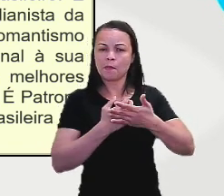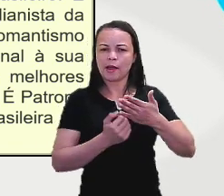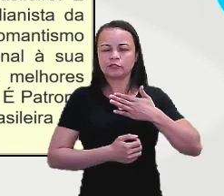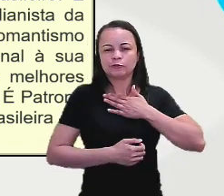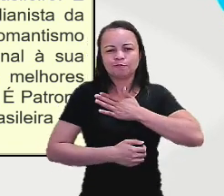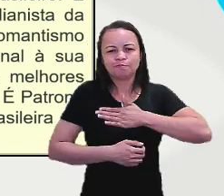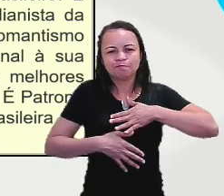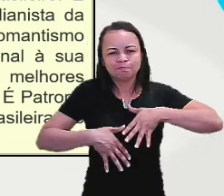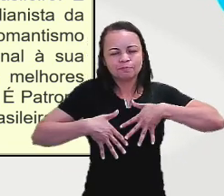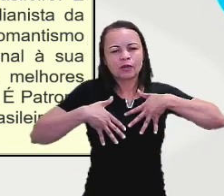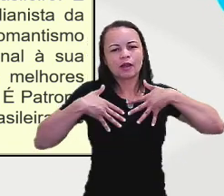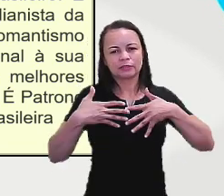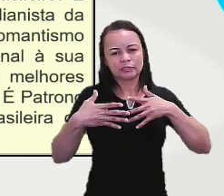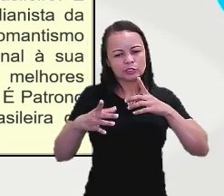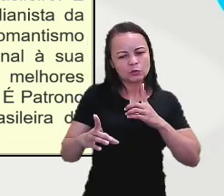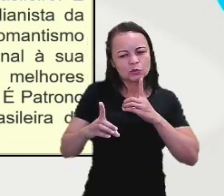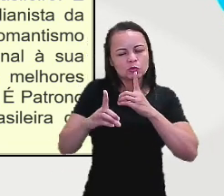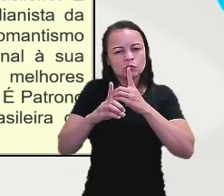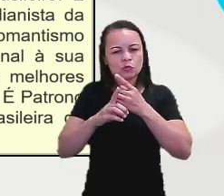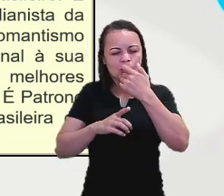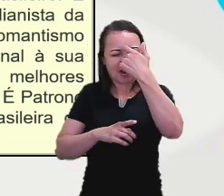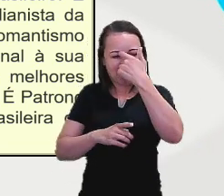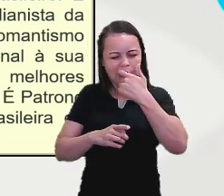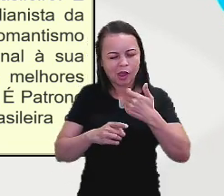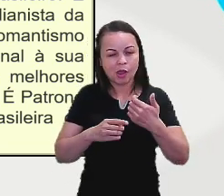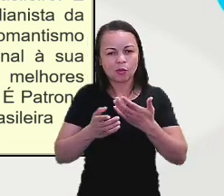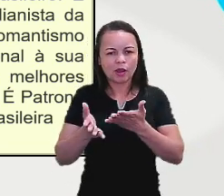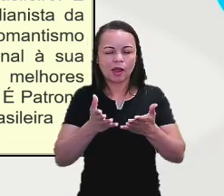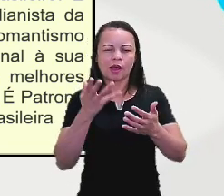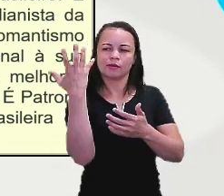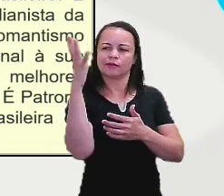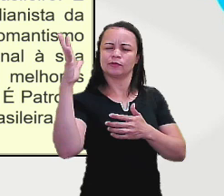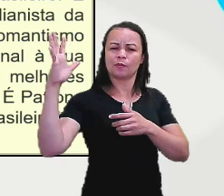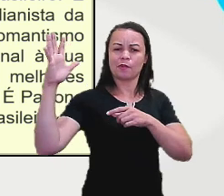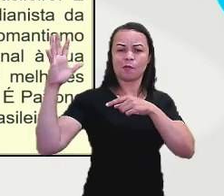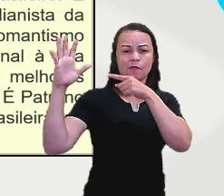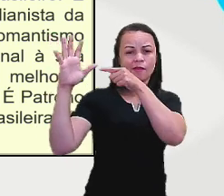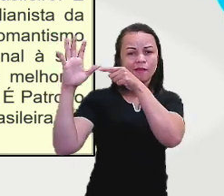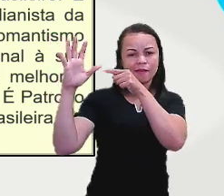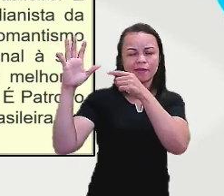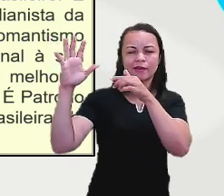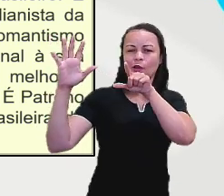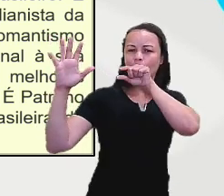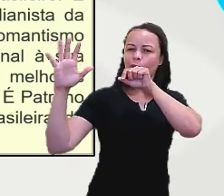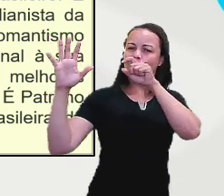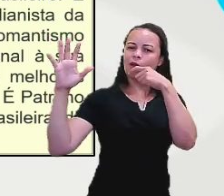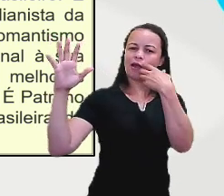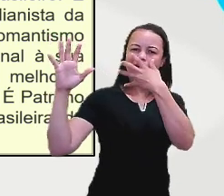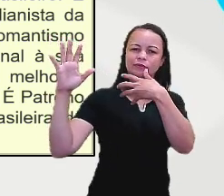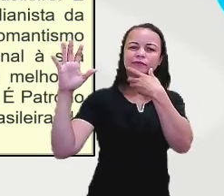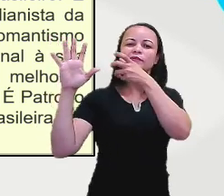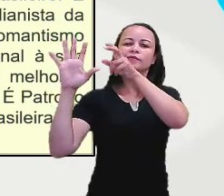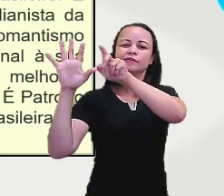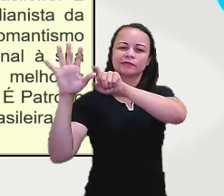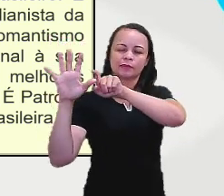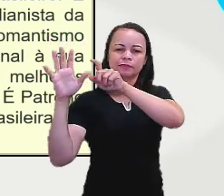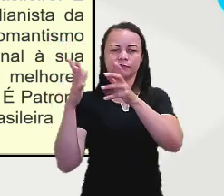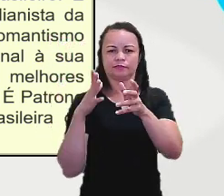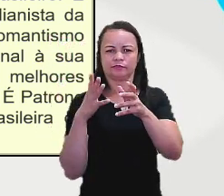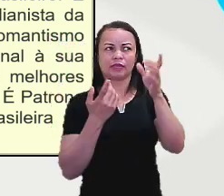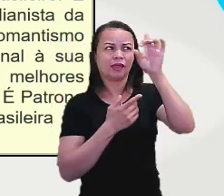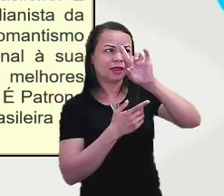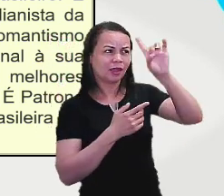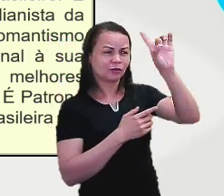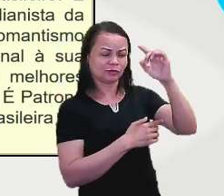prazer encontro eu lá. Minha terra tem palmeiras, onde canta o sabiá. Não permita, Deus, que eu